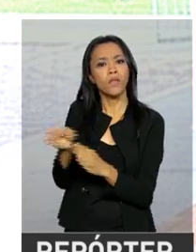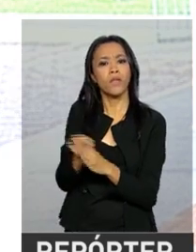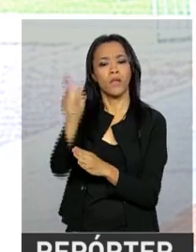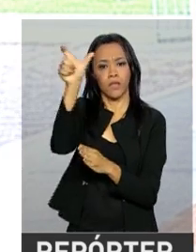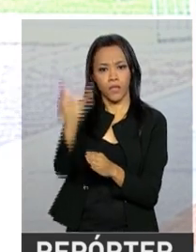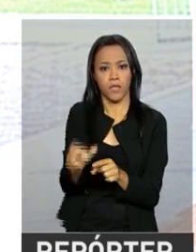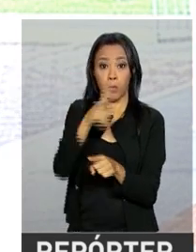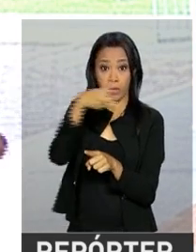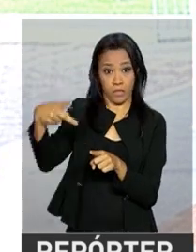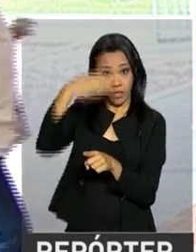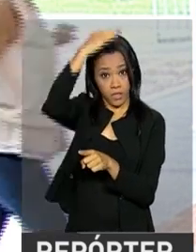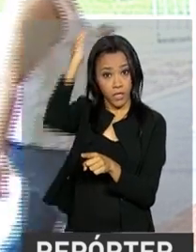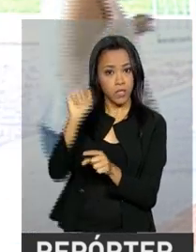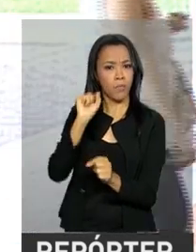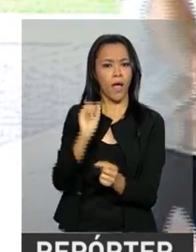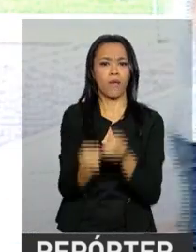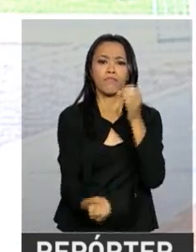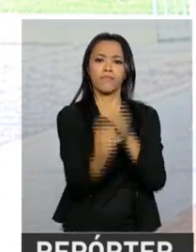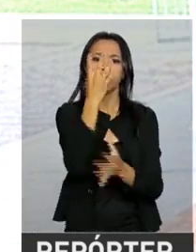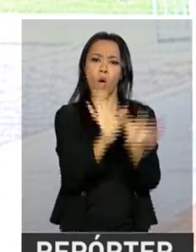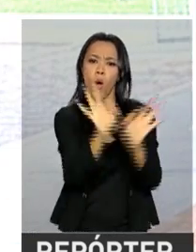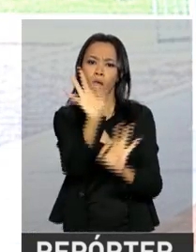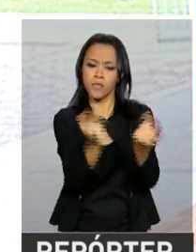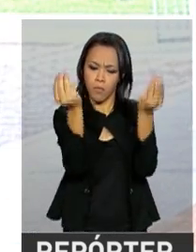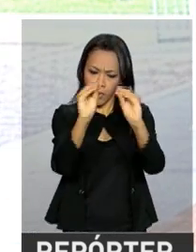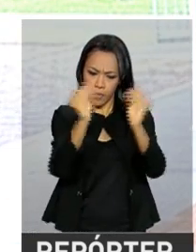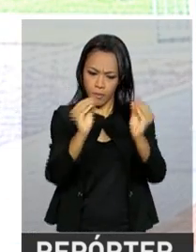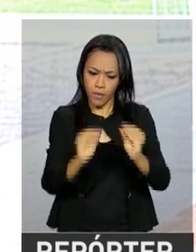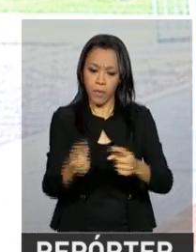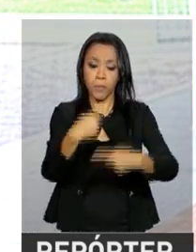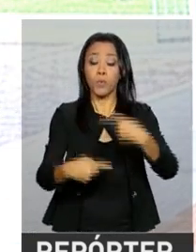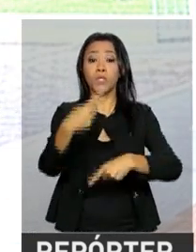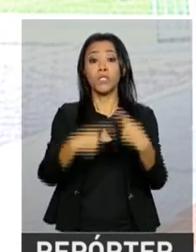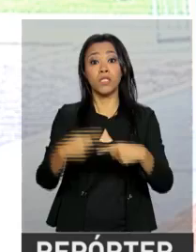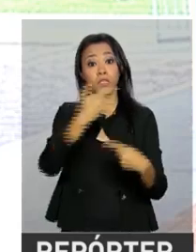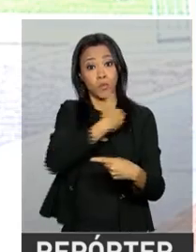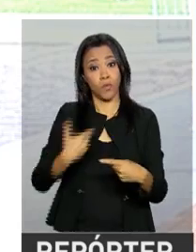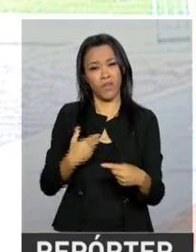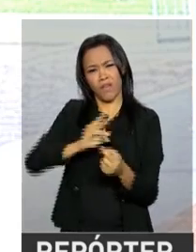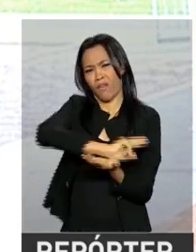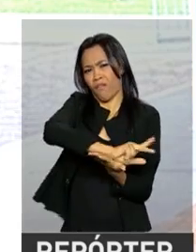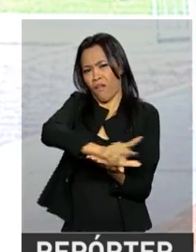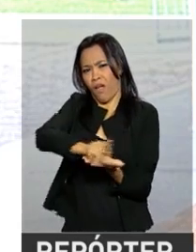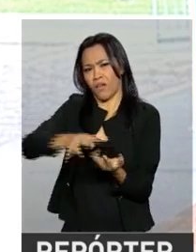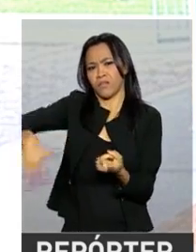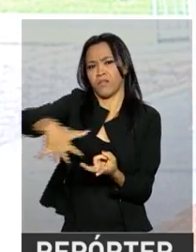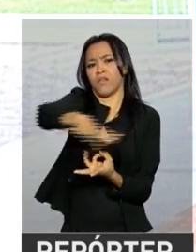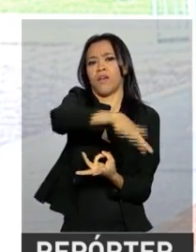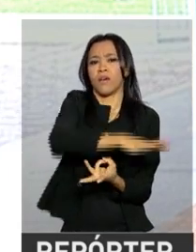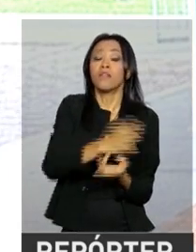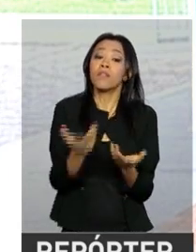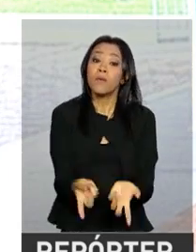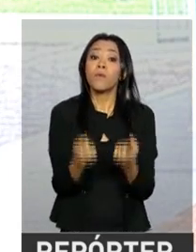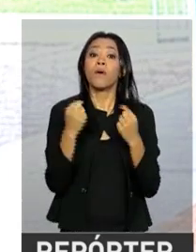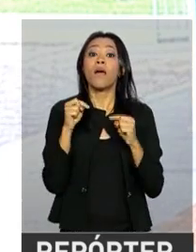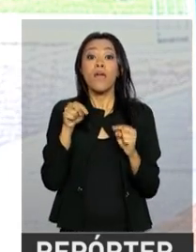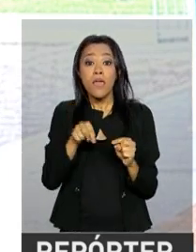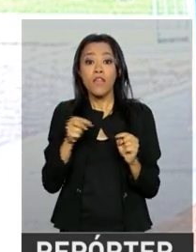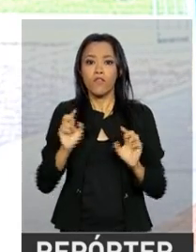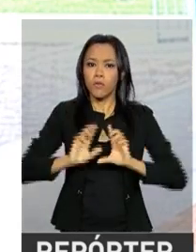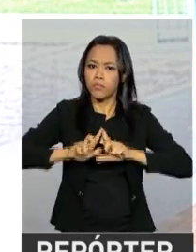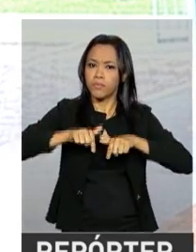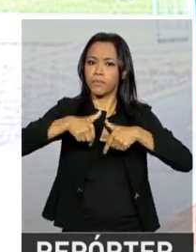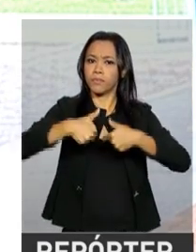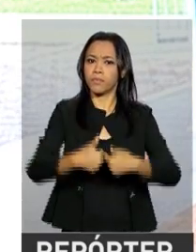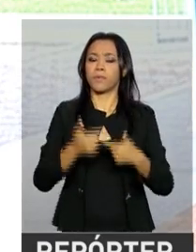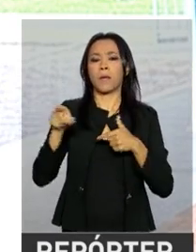Michel Temer na formulação de políticas públicas em várias áreas essa é a primeira reunião dos grupos de trabalho do conselhão desde que ele foi reativado pelo